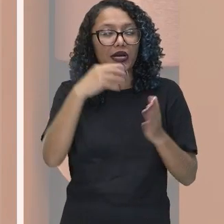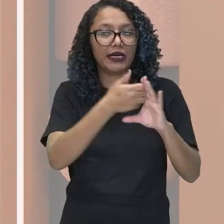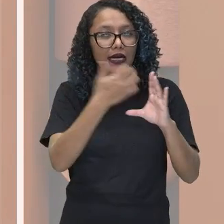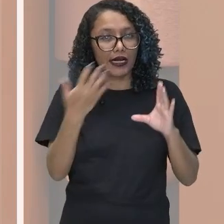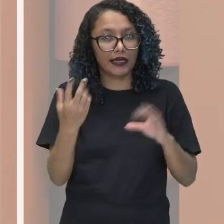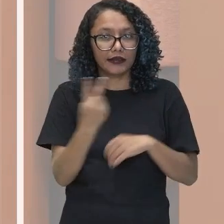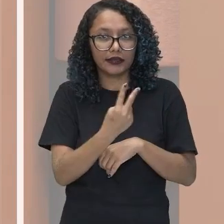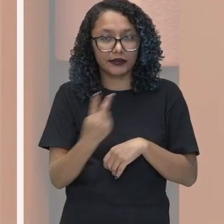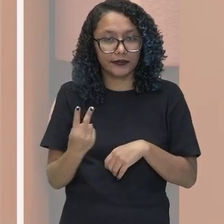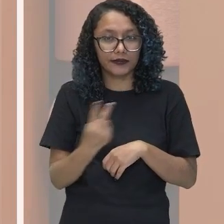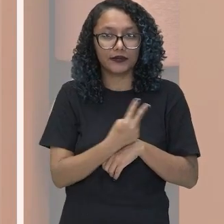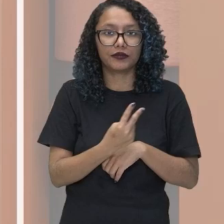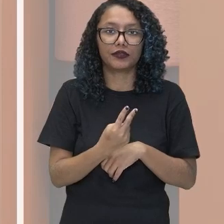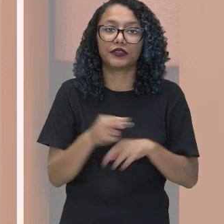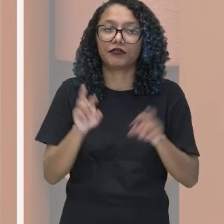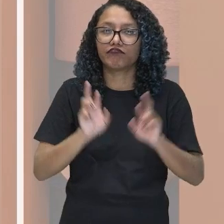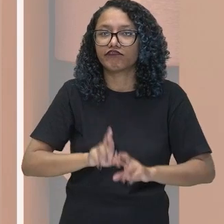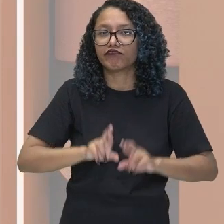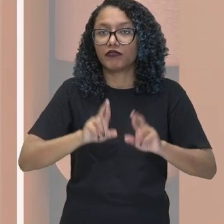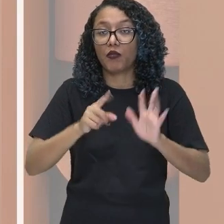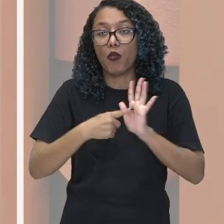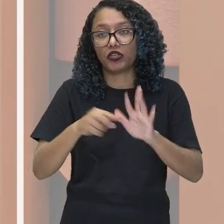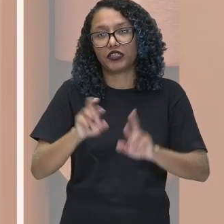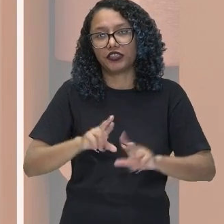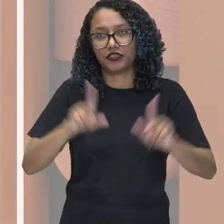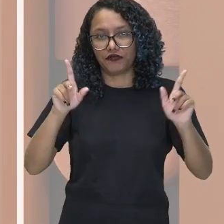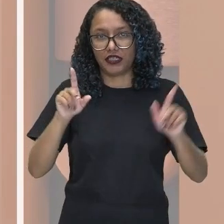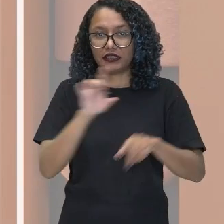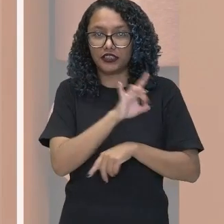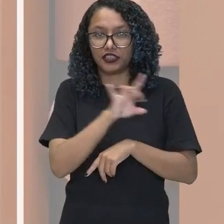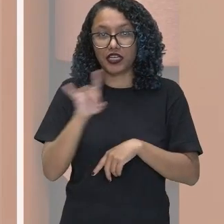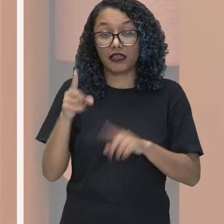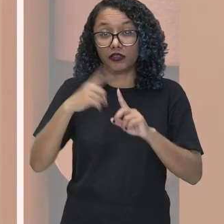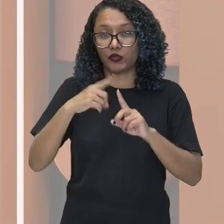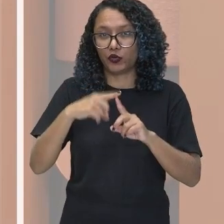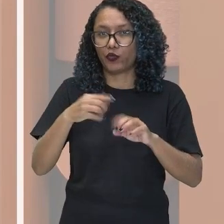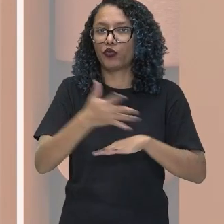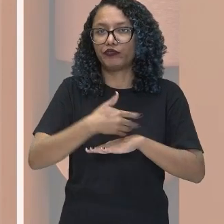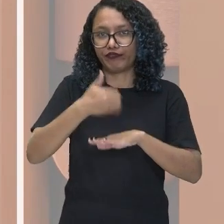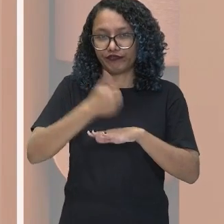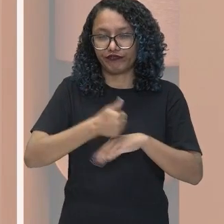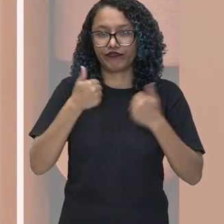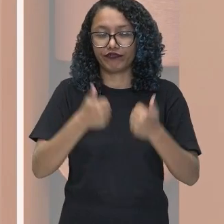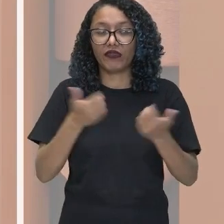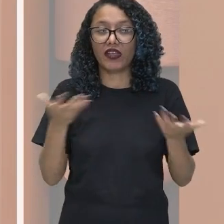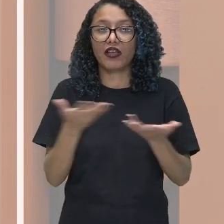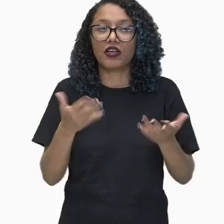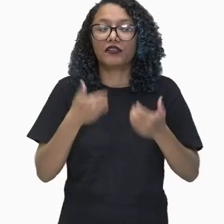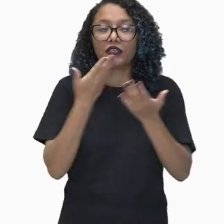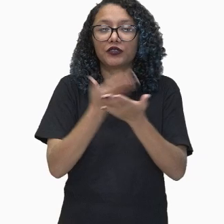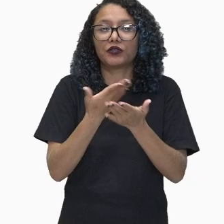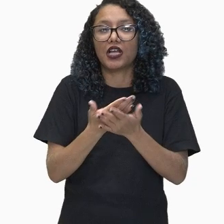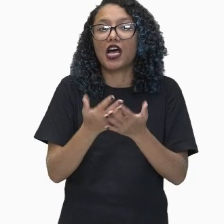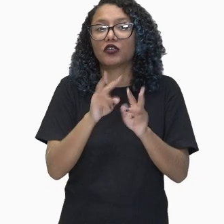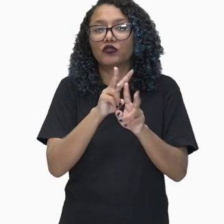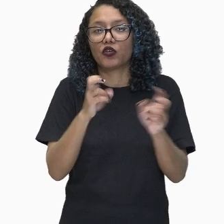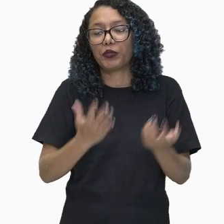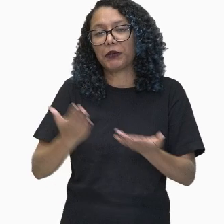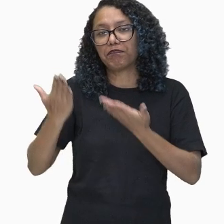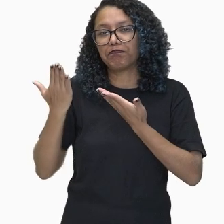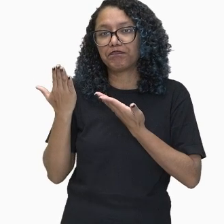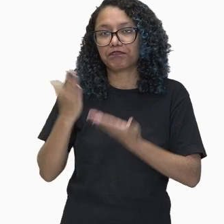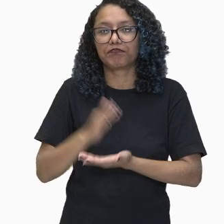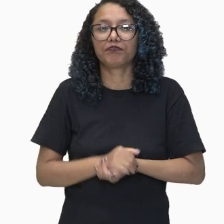fazer a diferença entre exploração e povoamento. E a gente vai falar agora sobre a América Latina. A América